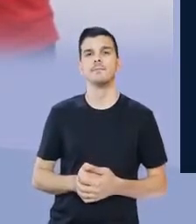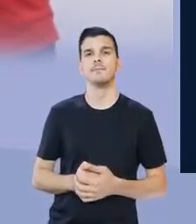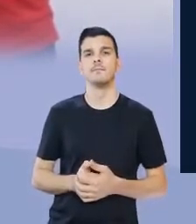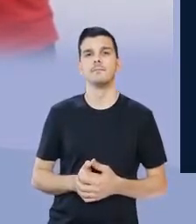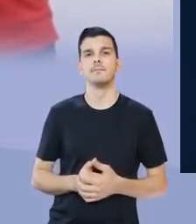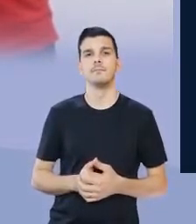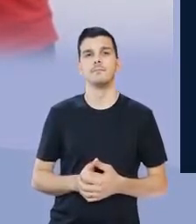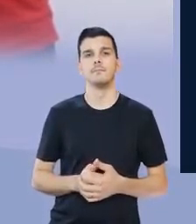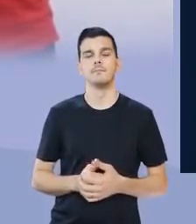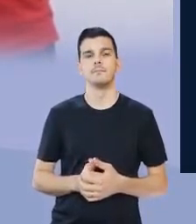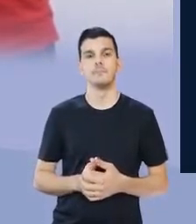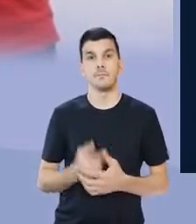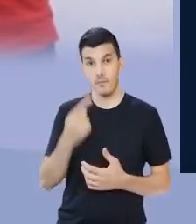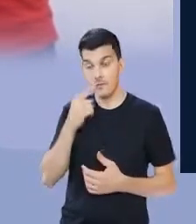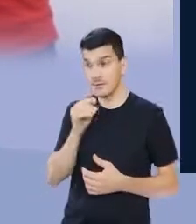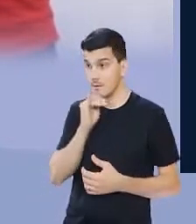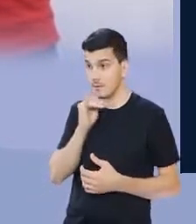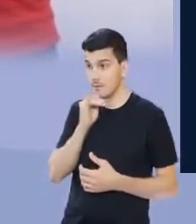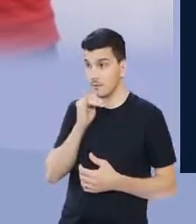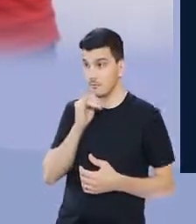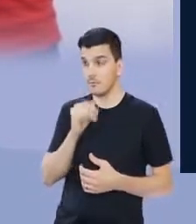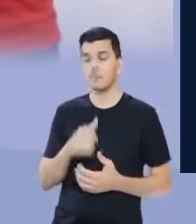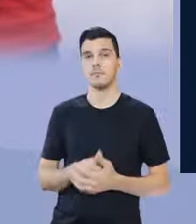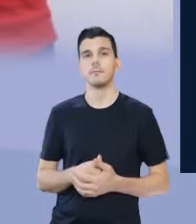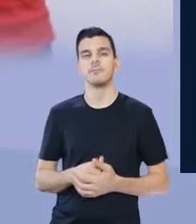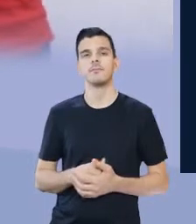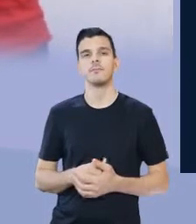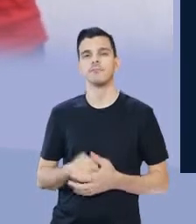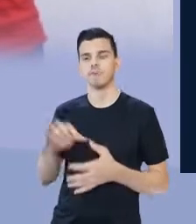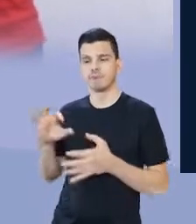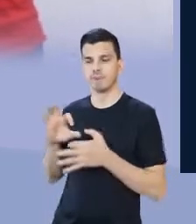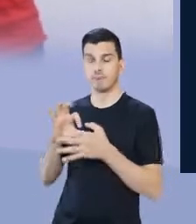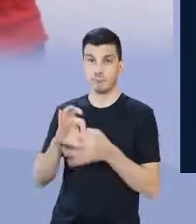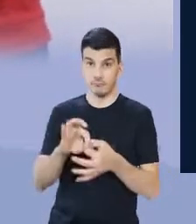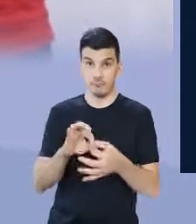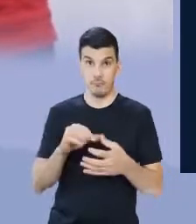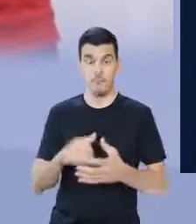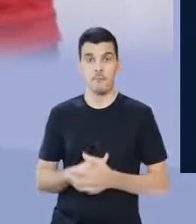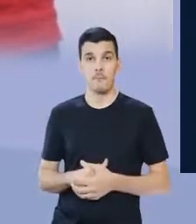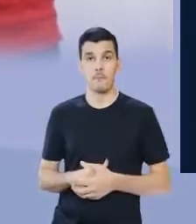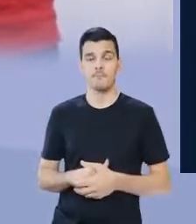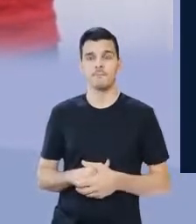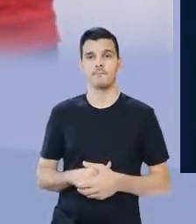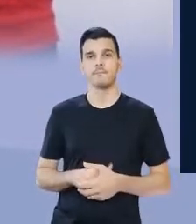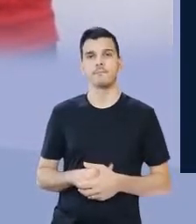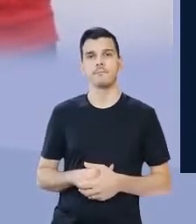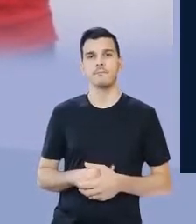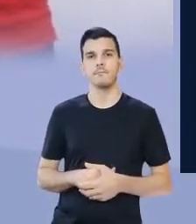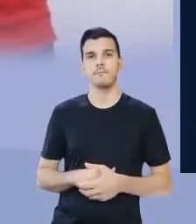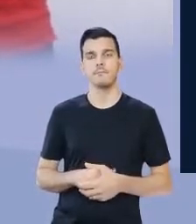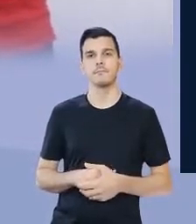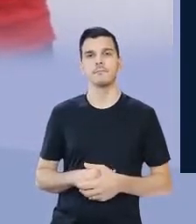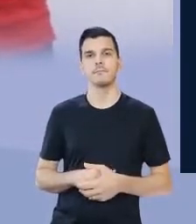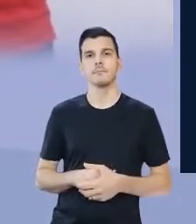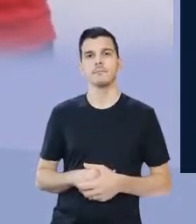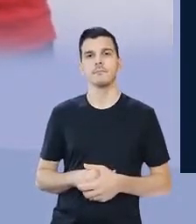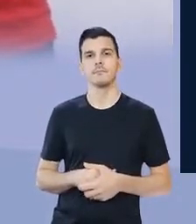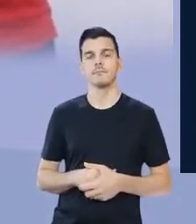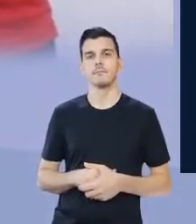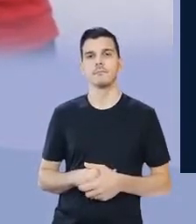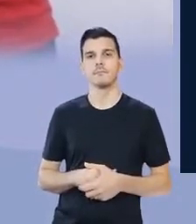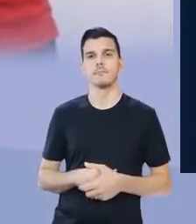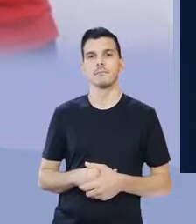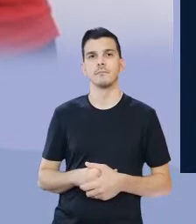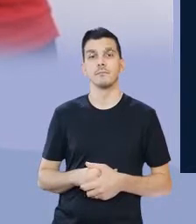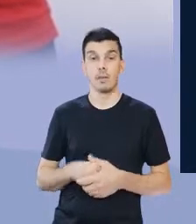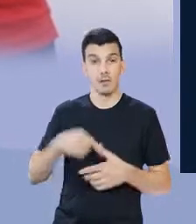Vamos para agora exemplos de combinados de verbo no passado contínuo e no passado simples. When I was coming from work, I saw an accident. Então,